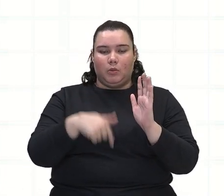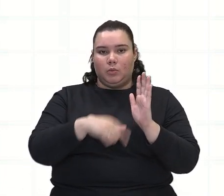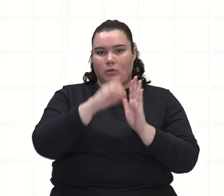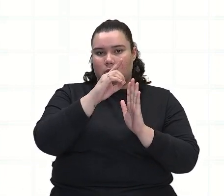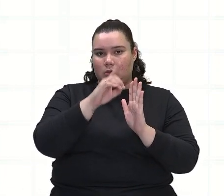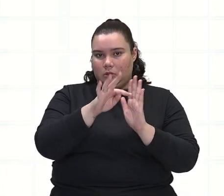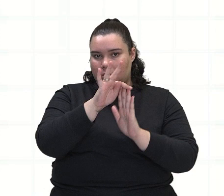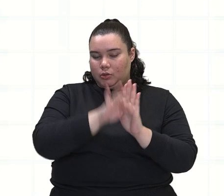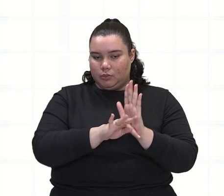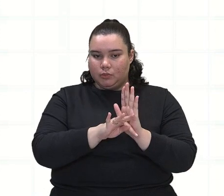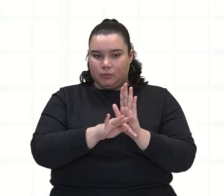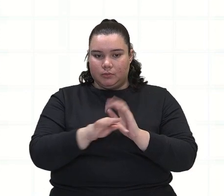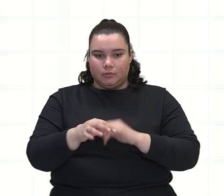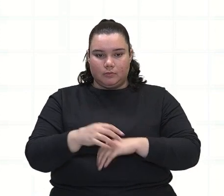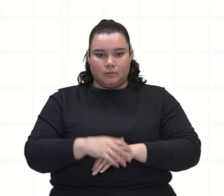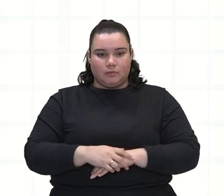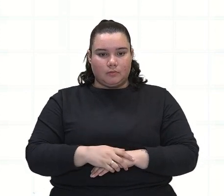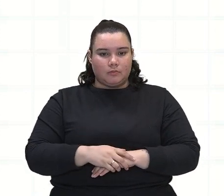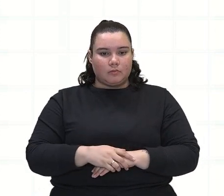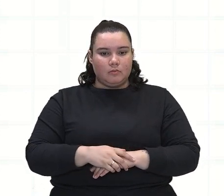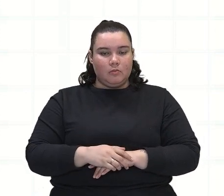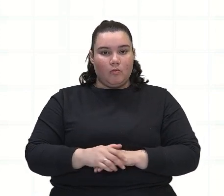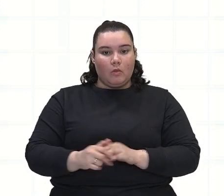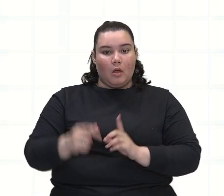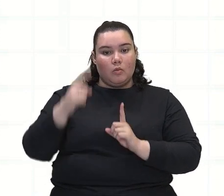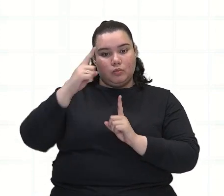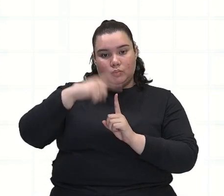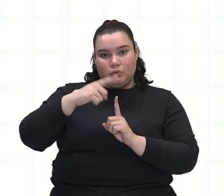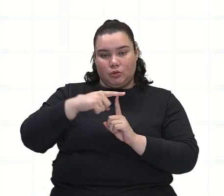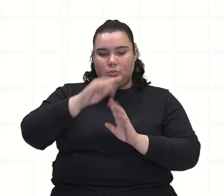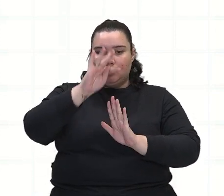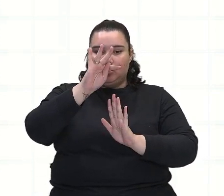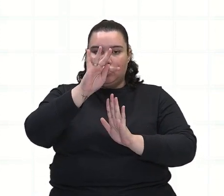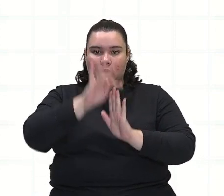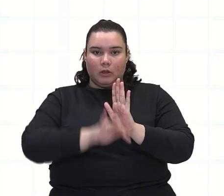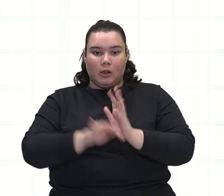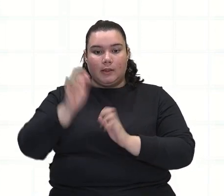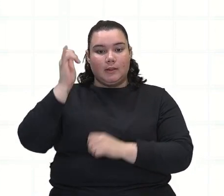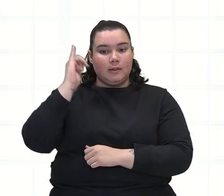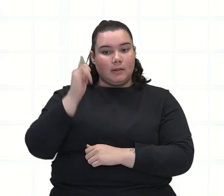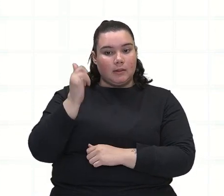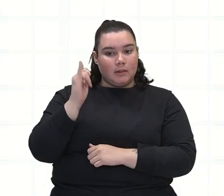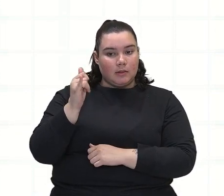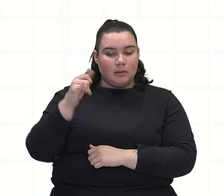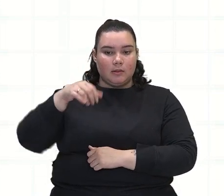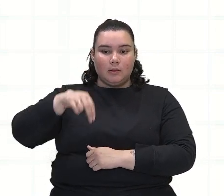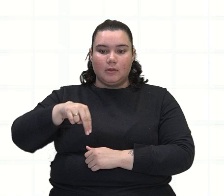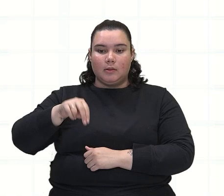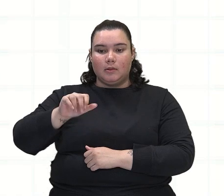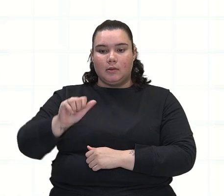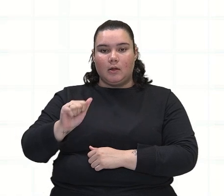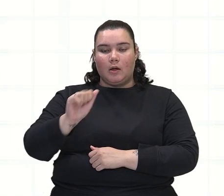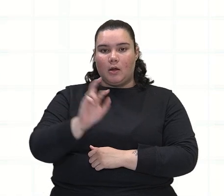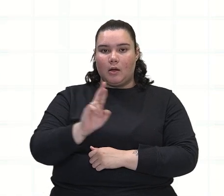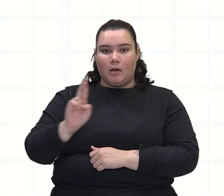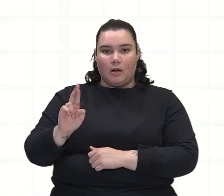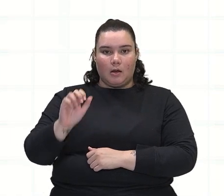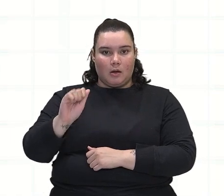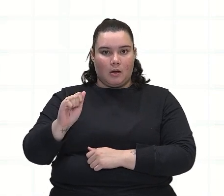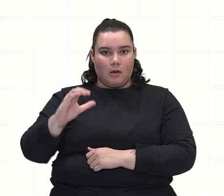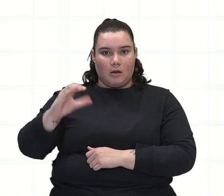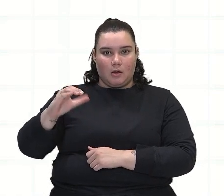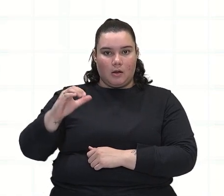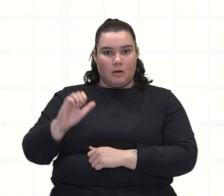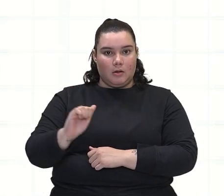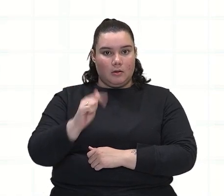defendendo. A tipologia textual, narração, né, compreende o quê?